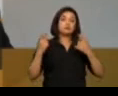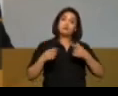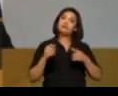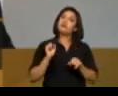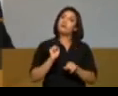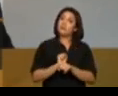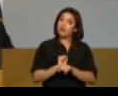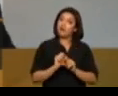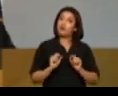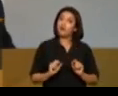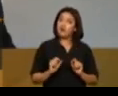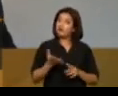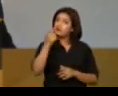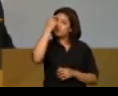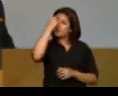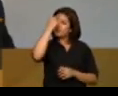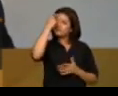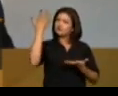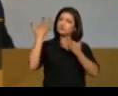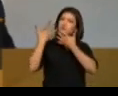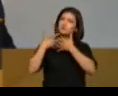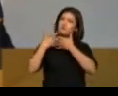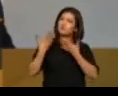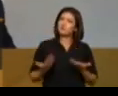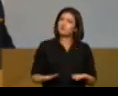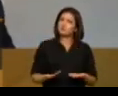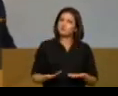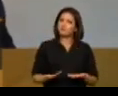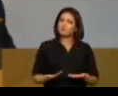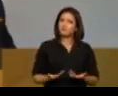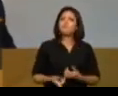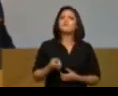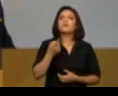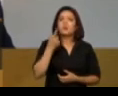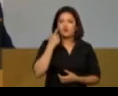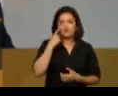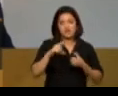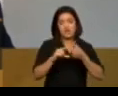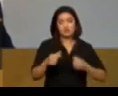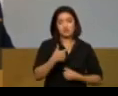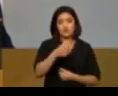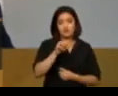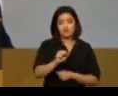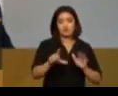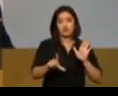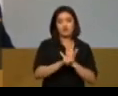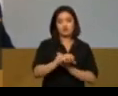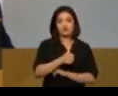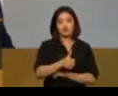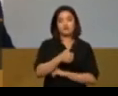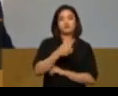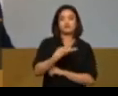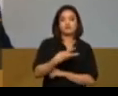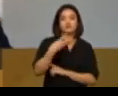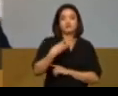e fazermos um momento de detida reflexão. Vejam o que diz o artigo 28 da Lei